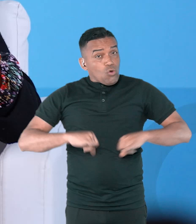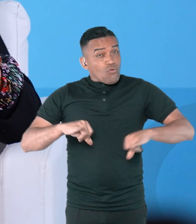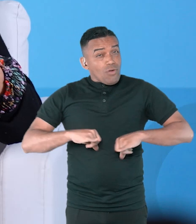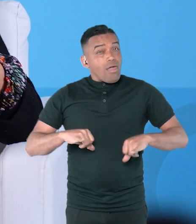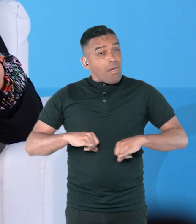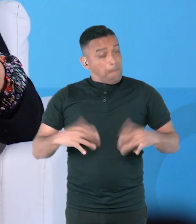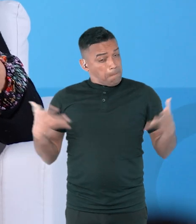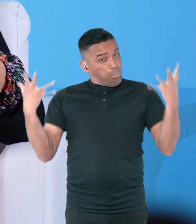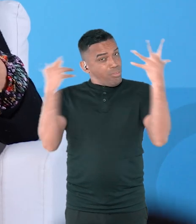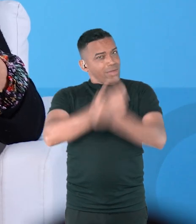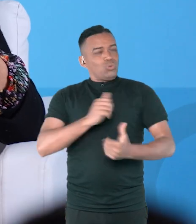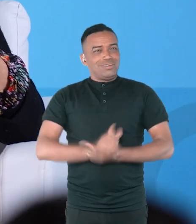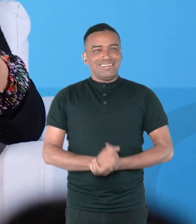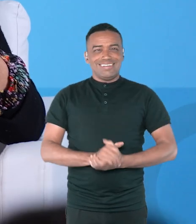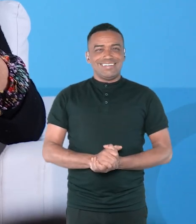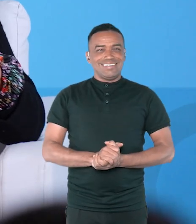sofrer bonito.